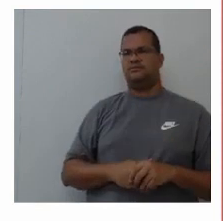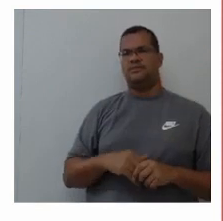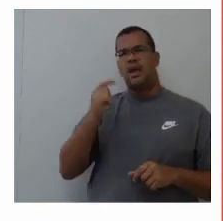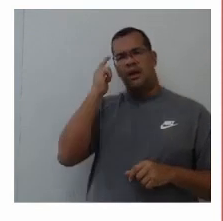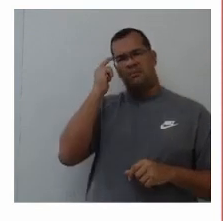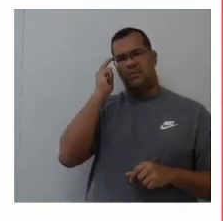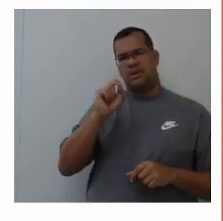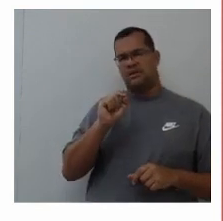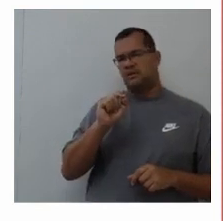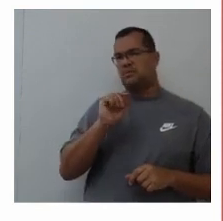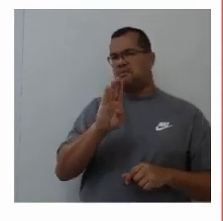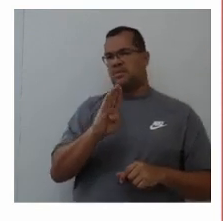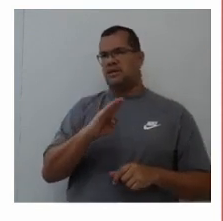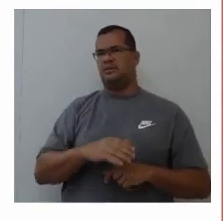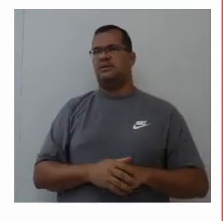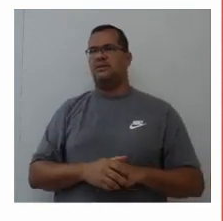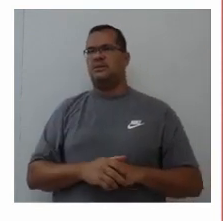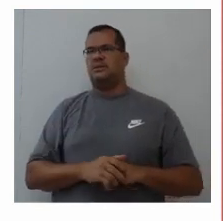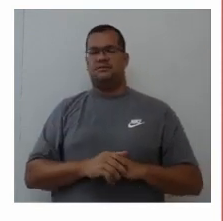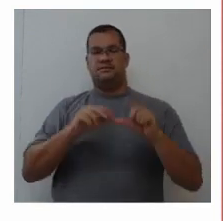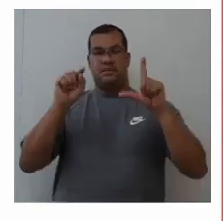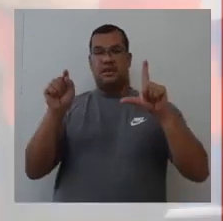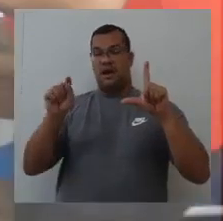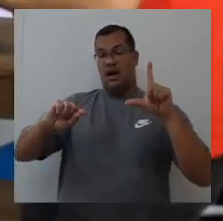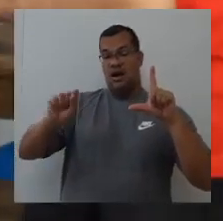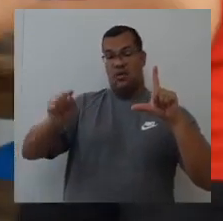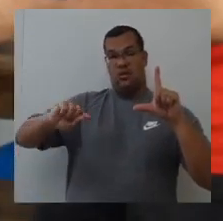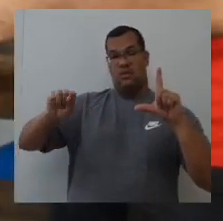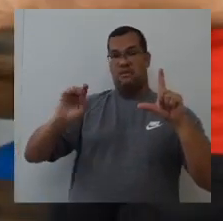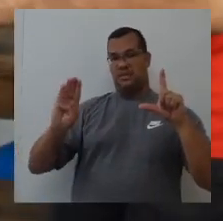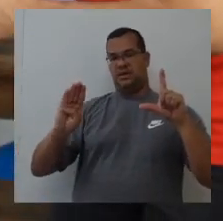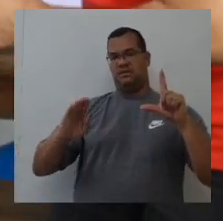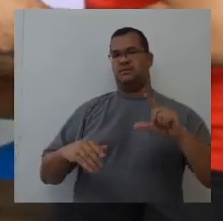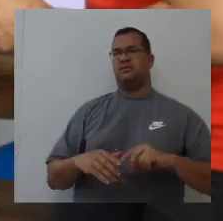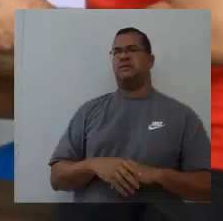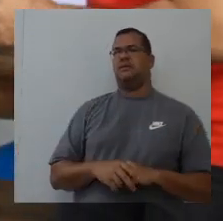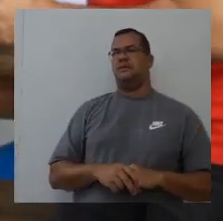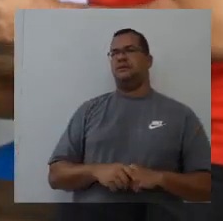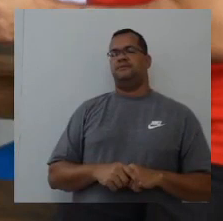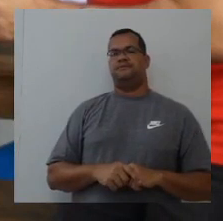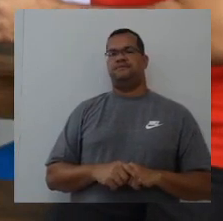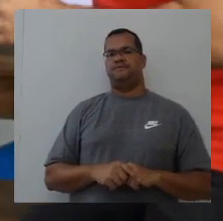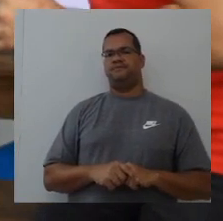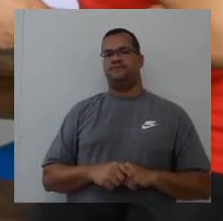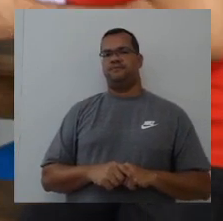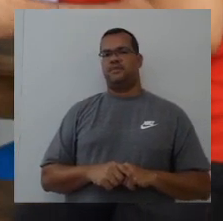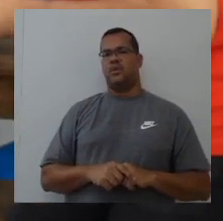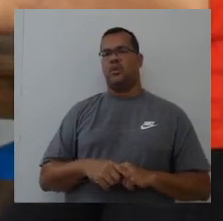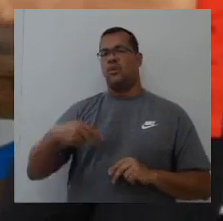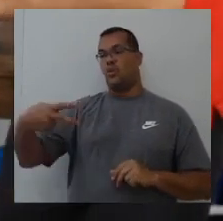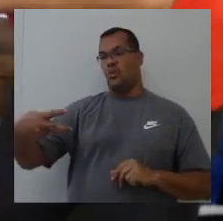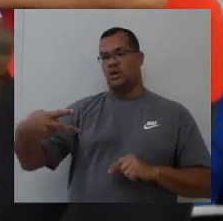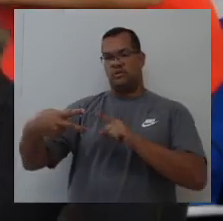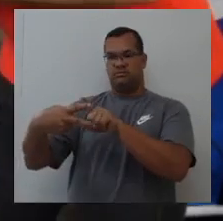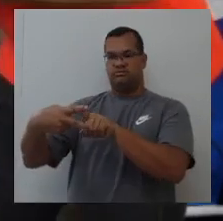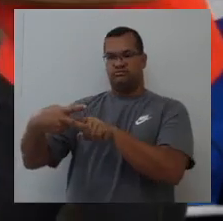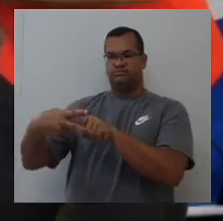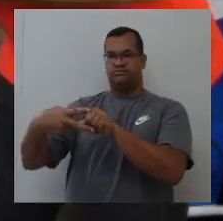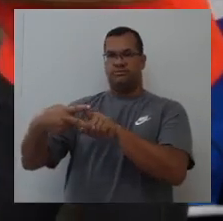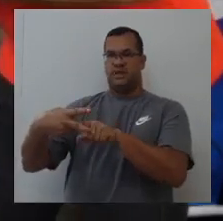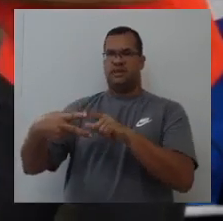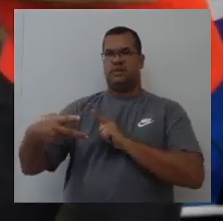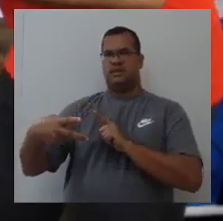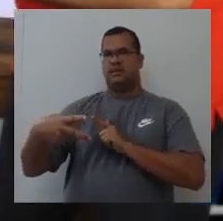penso no ângulo B. Vou para cá e vou pensar aqui nesse ângulo B. O ângulo B, de frente para ele, ele tem um